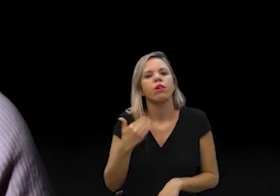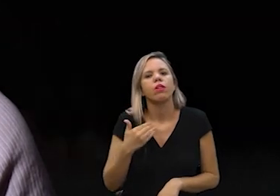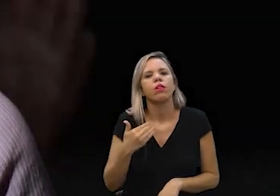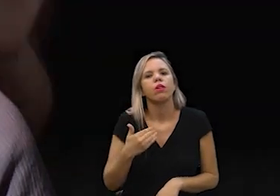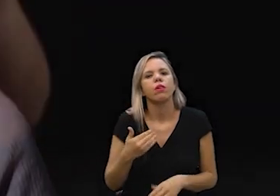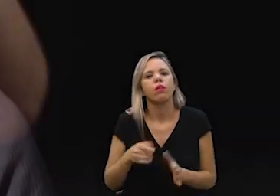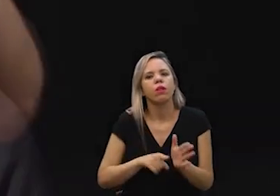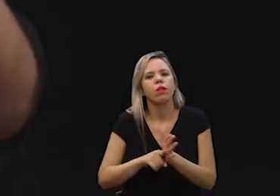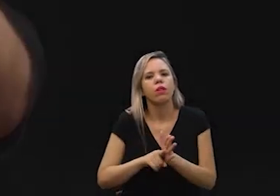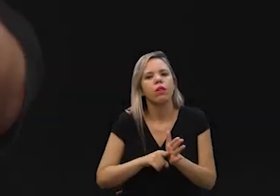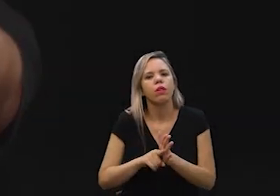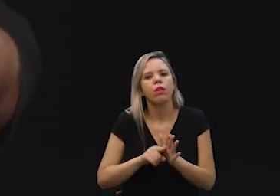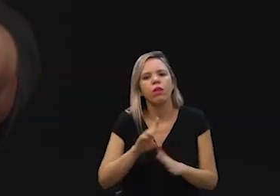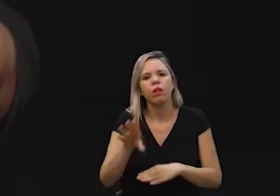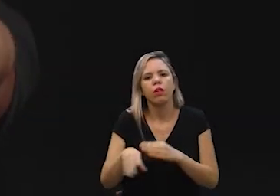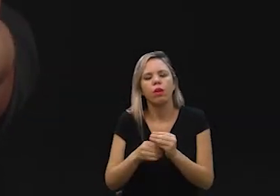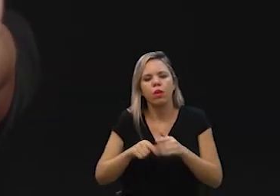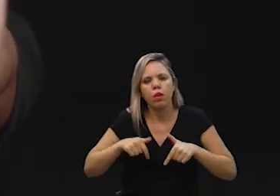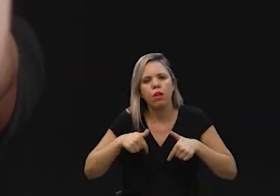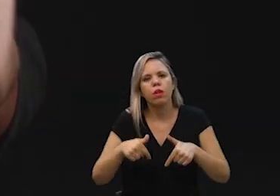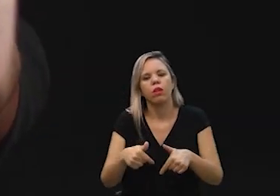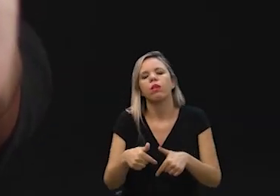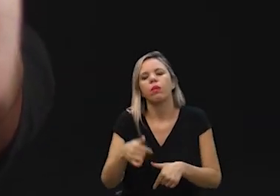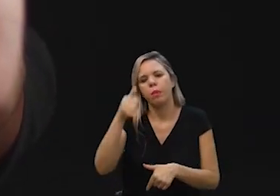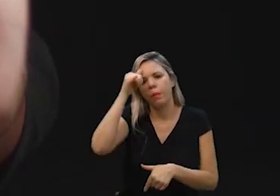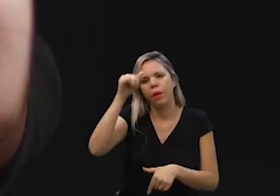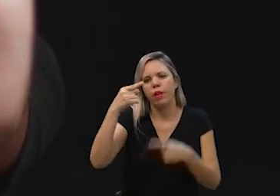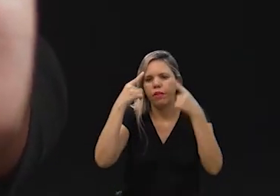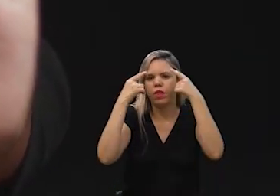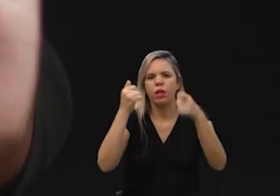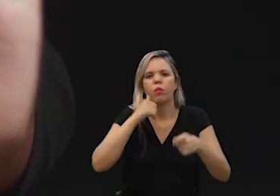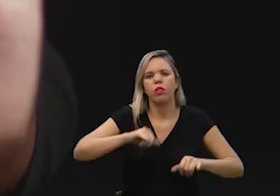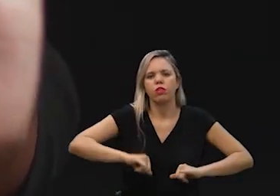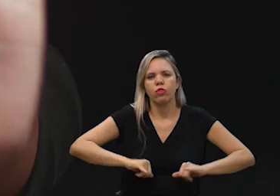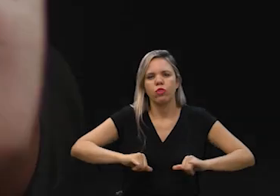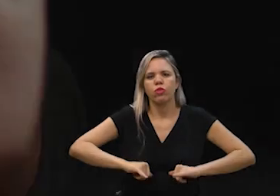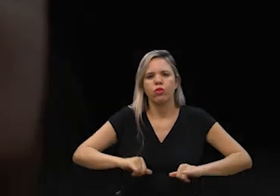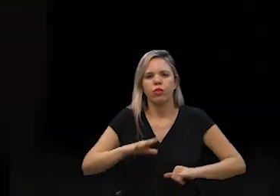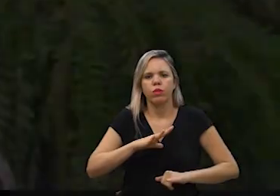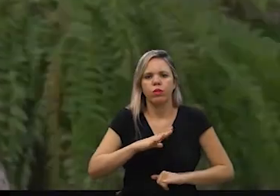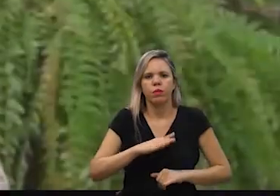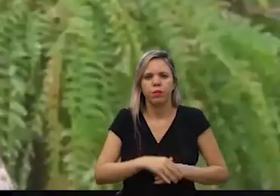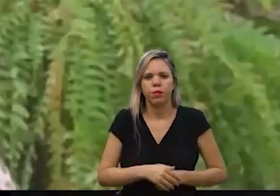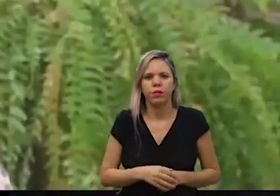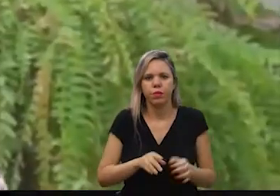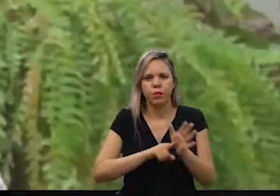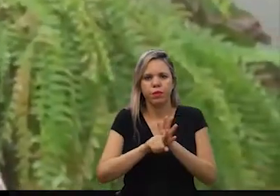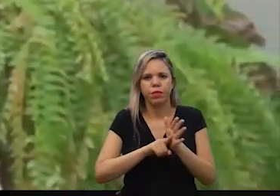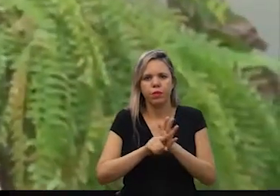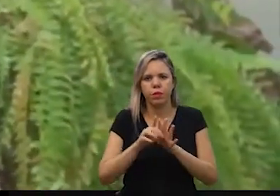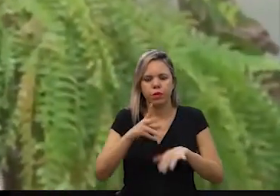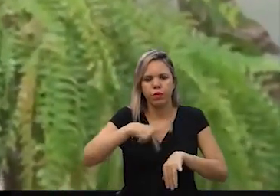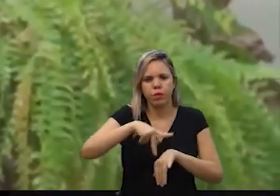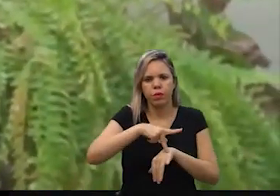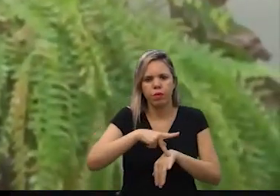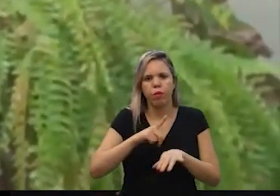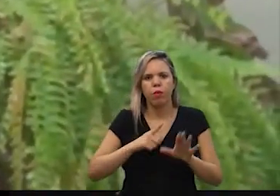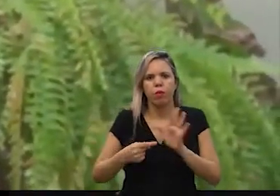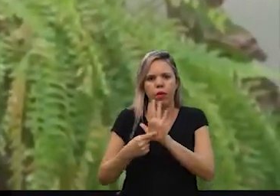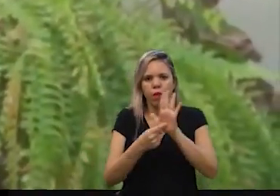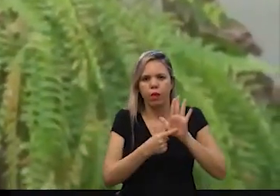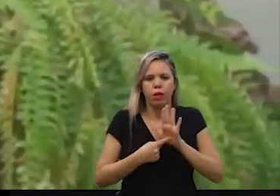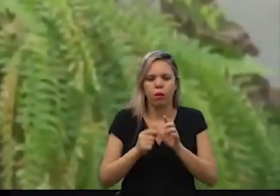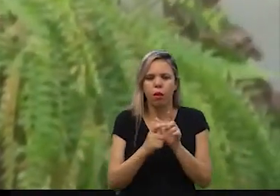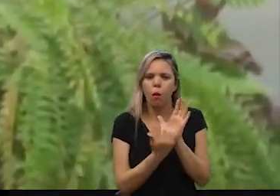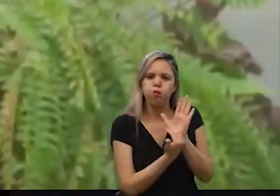matéria busca aprimorar o enfrentamento da violência que as mulheres sofrem na cidade. Pesquisas de todo o país têm mostrado